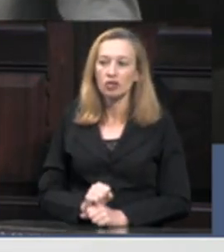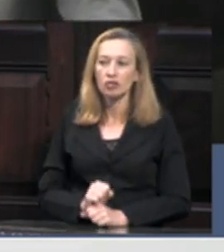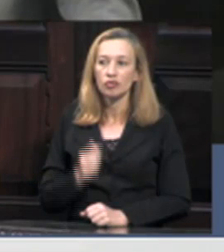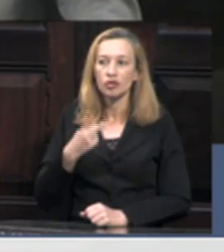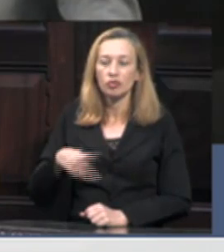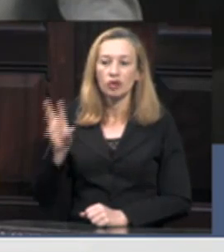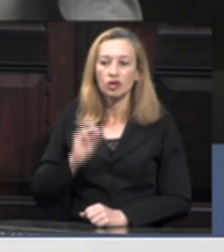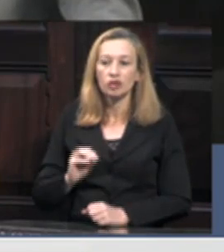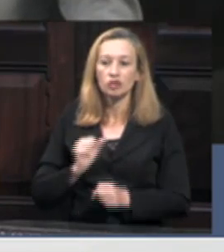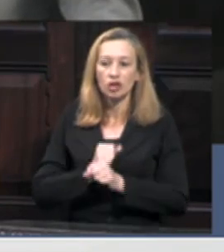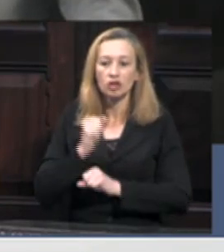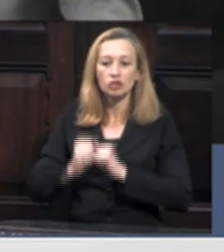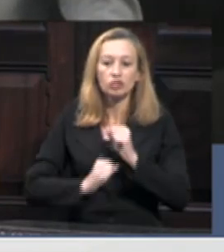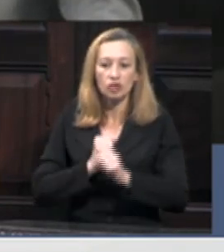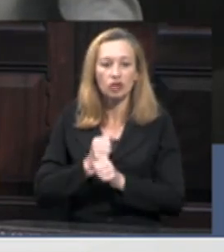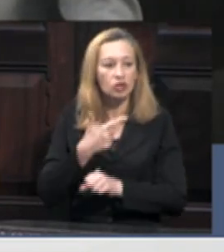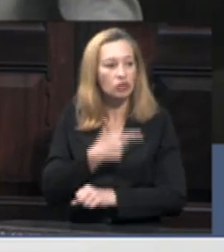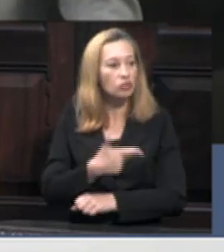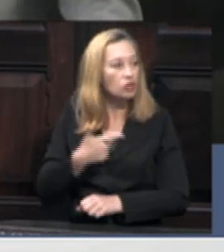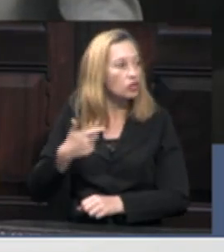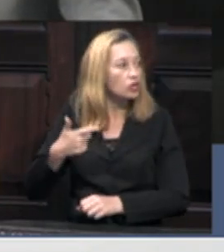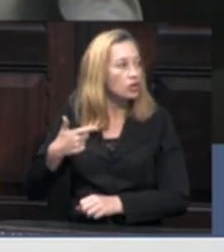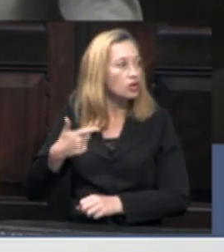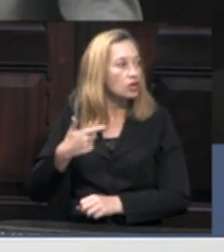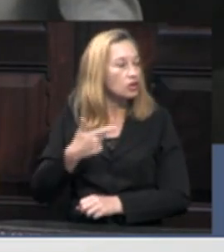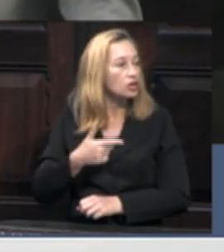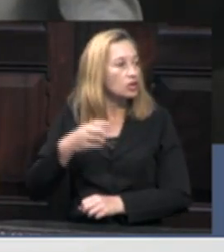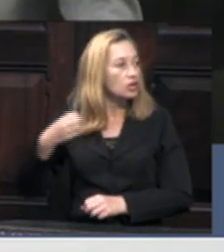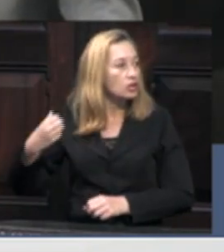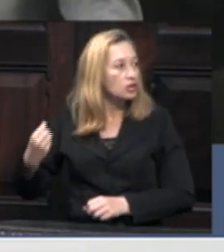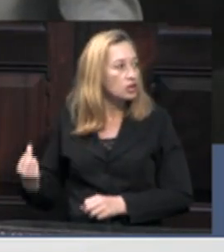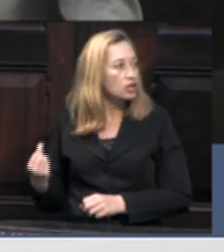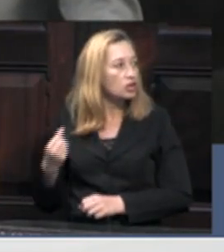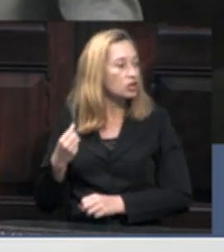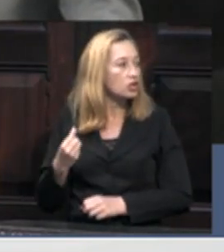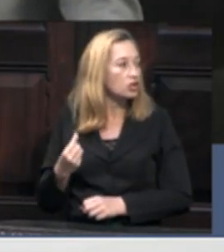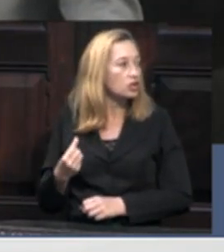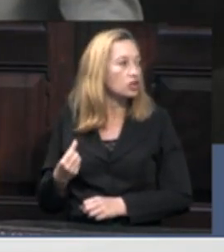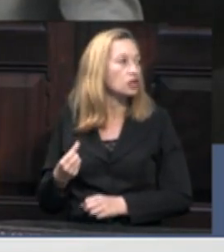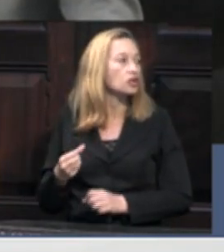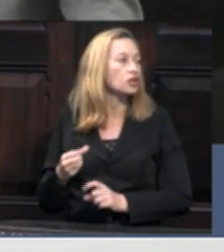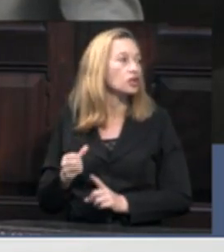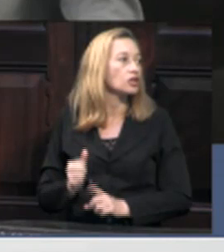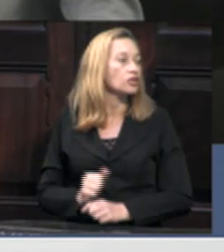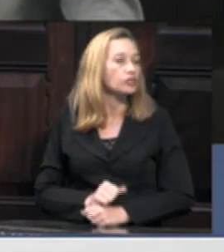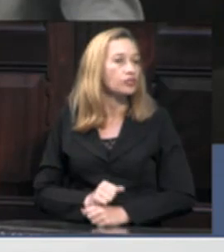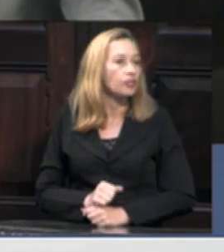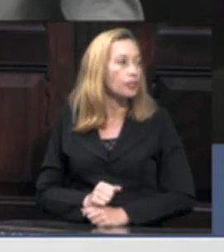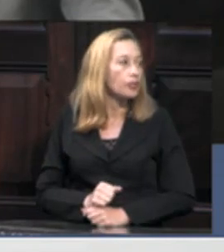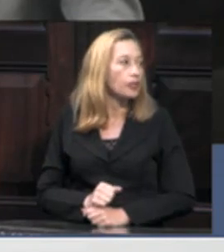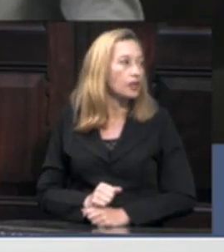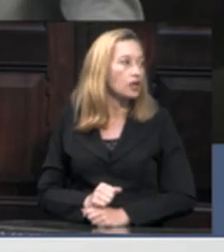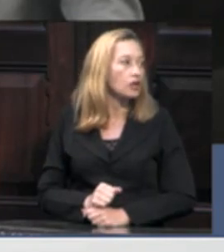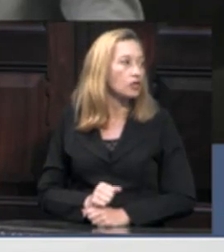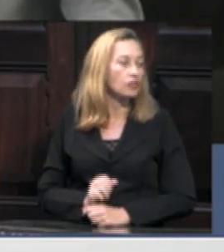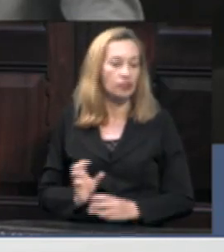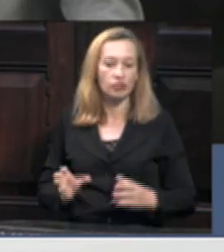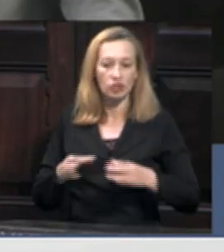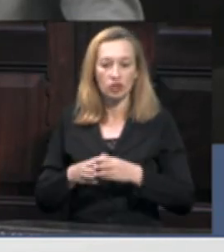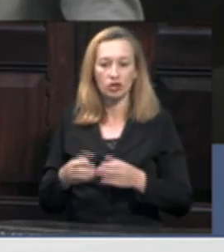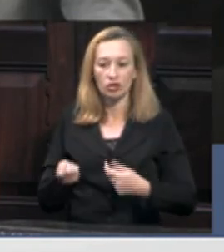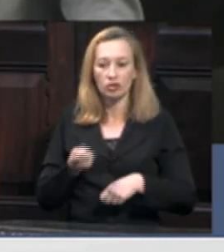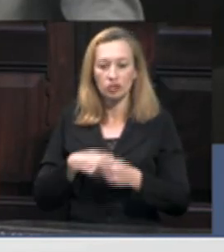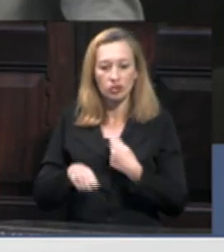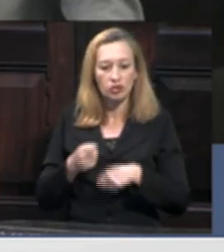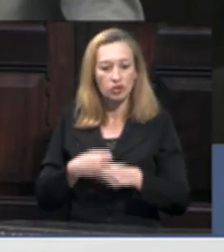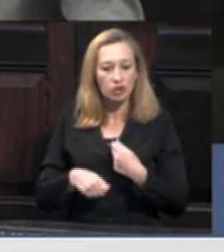Plurianual 2016-2019, instituída pela Lei 7.211, de 18 de janeiro de 2016. Parecer da Comissão de Orçamento, Finanças, Fiscalização